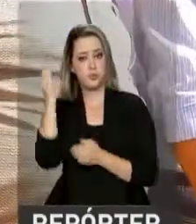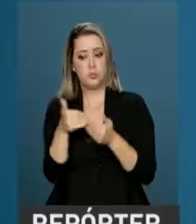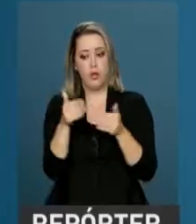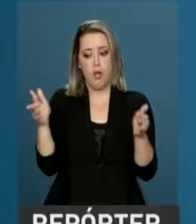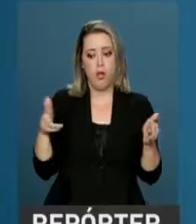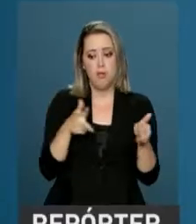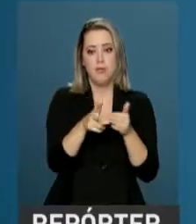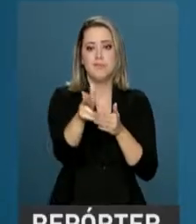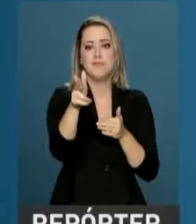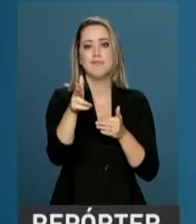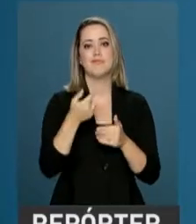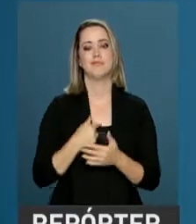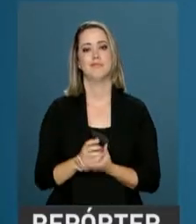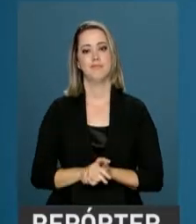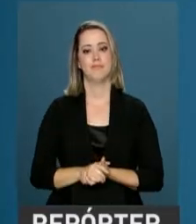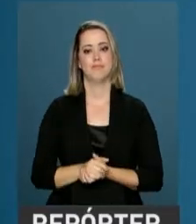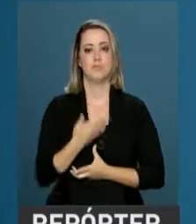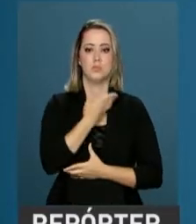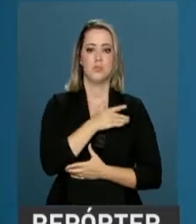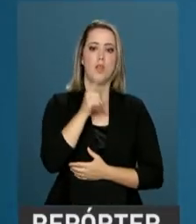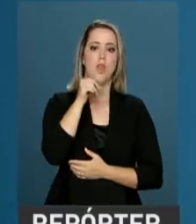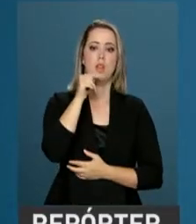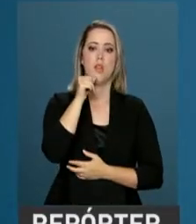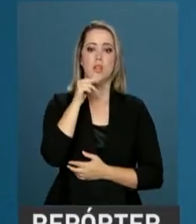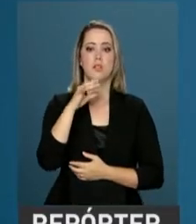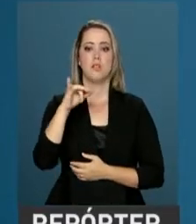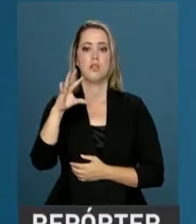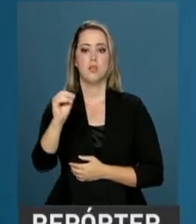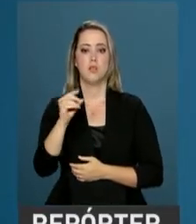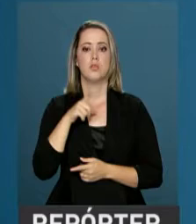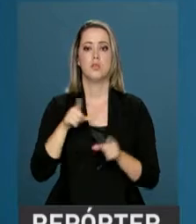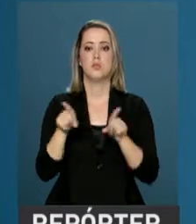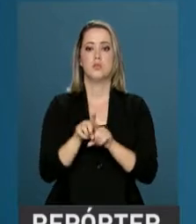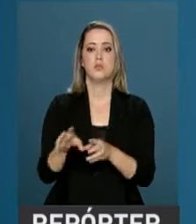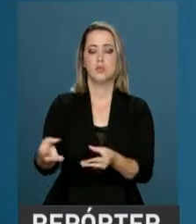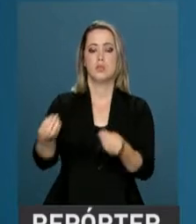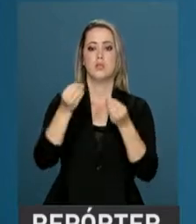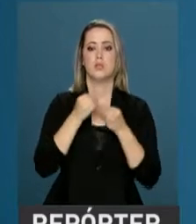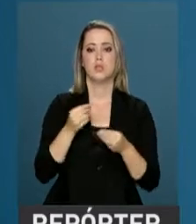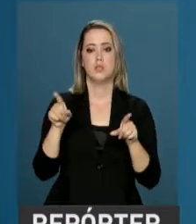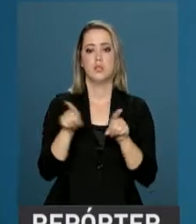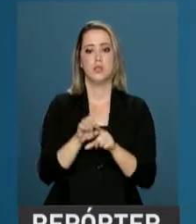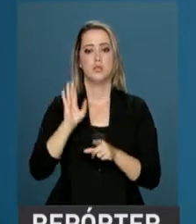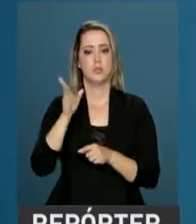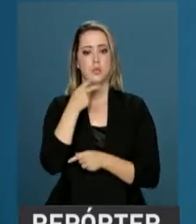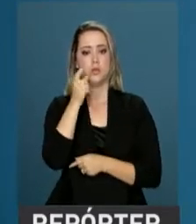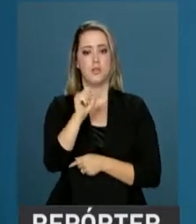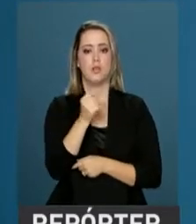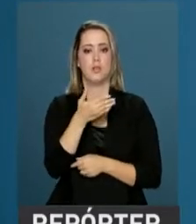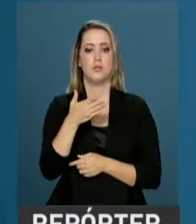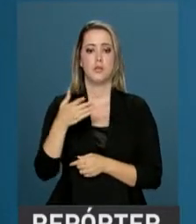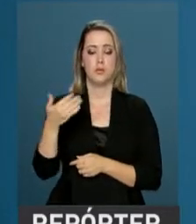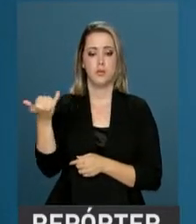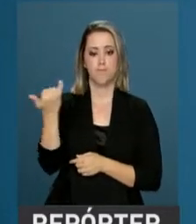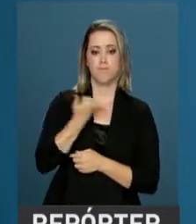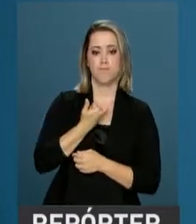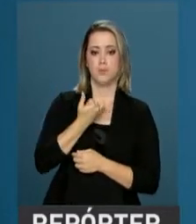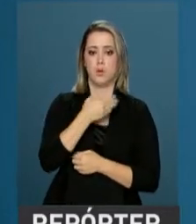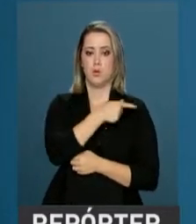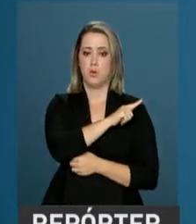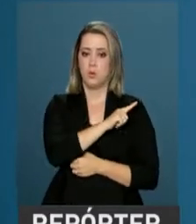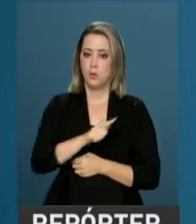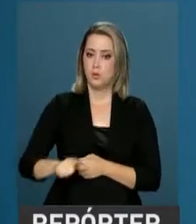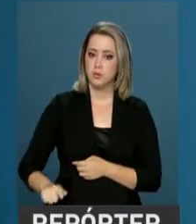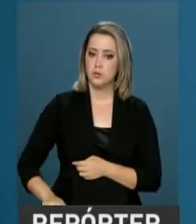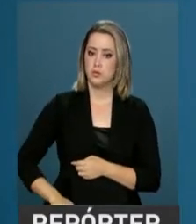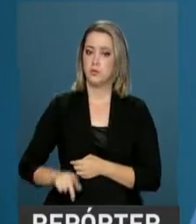transposição. As águas do São Francisco trarão, como me dizia no caminho o governador